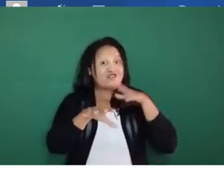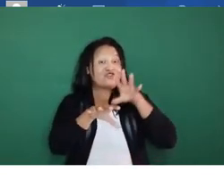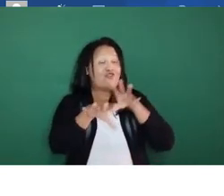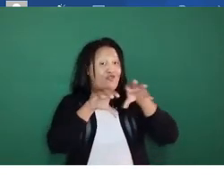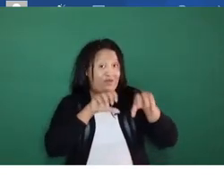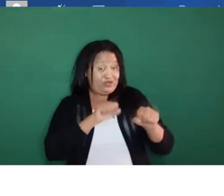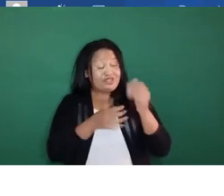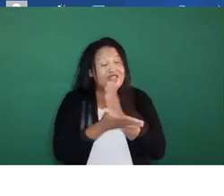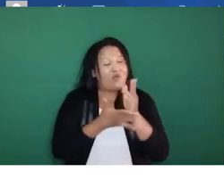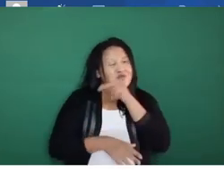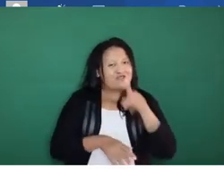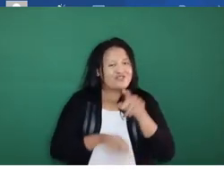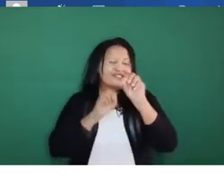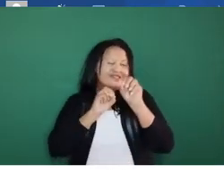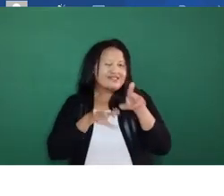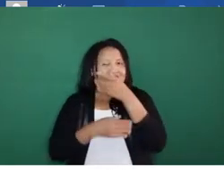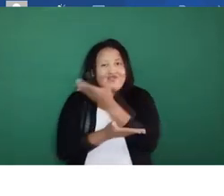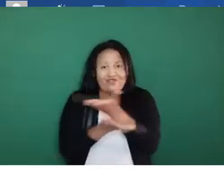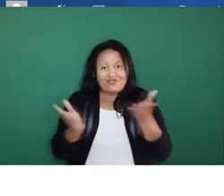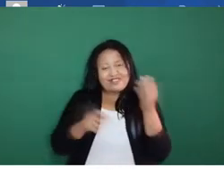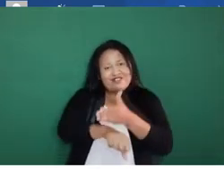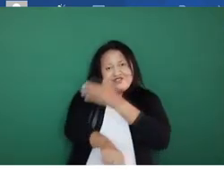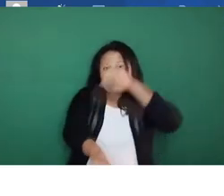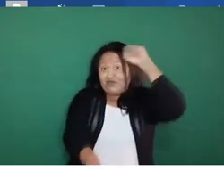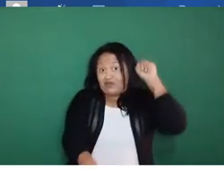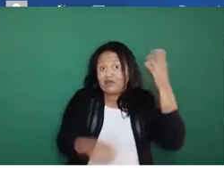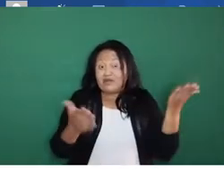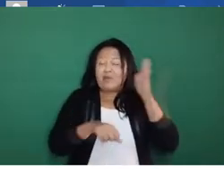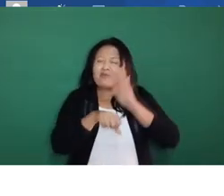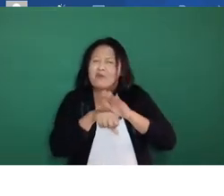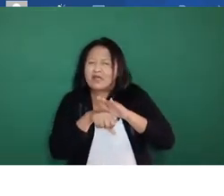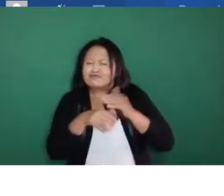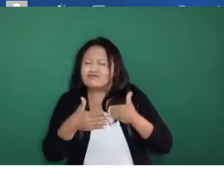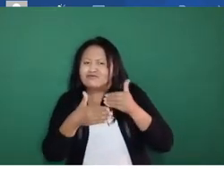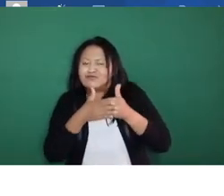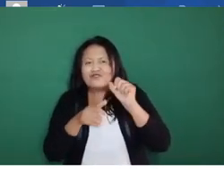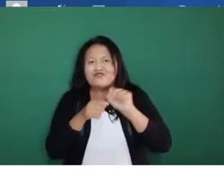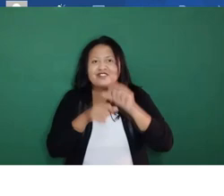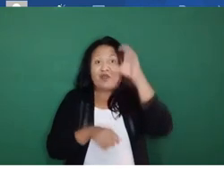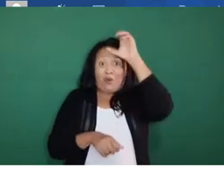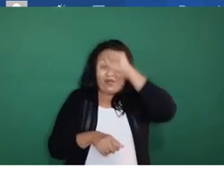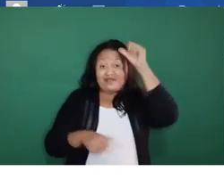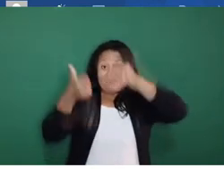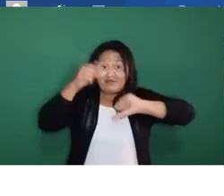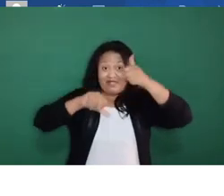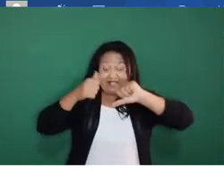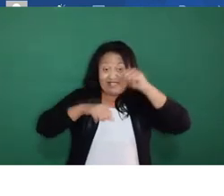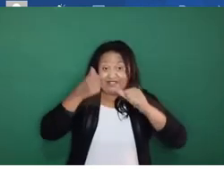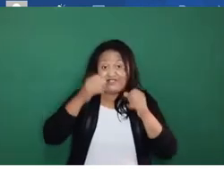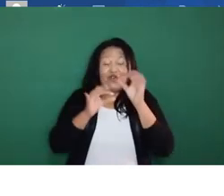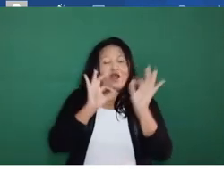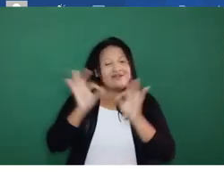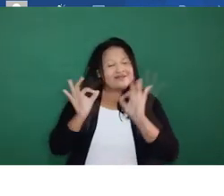aula para vocês no prevupe recentemente vocês fizeram um simulado construído por mim E hoje